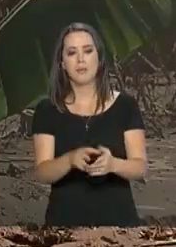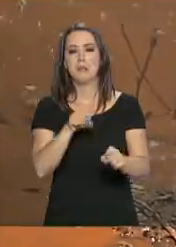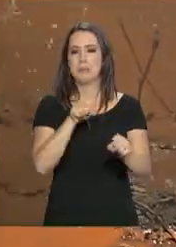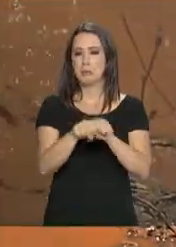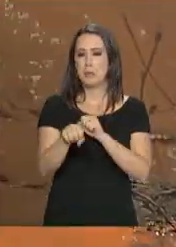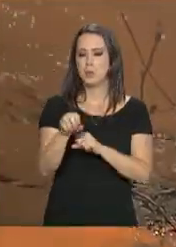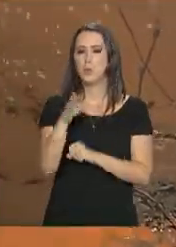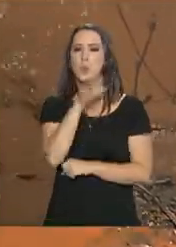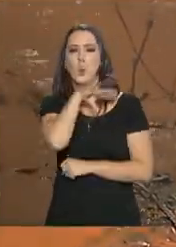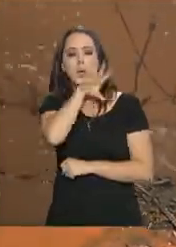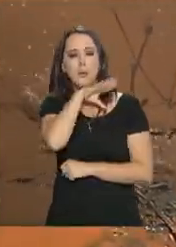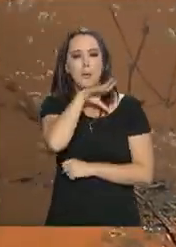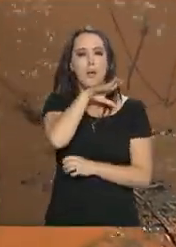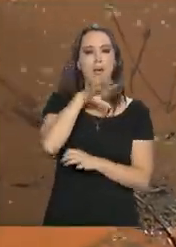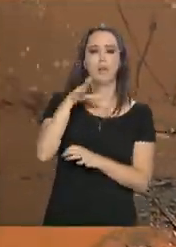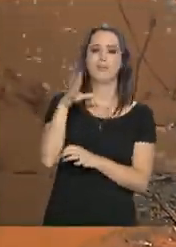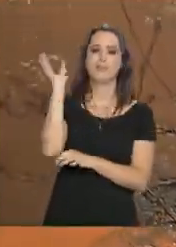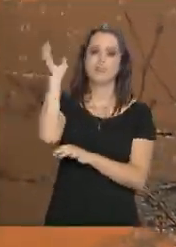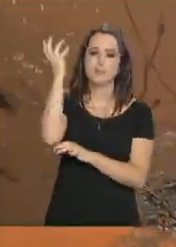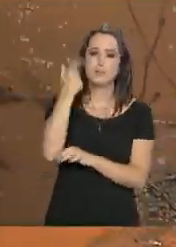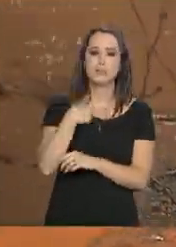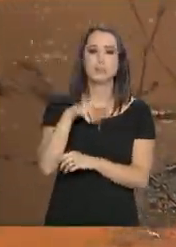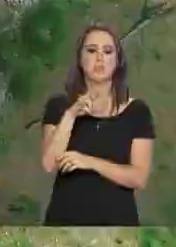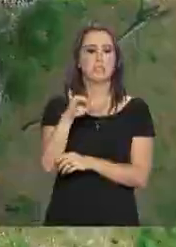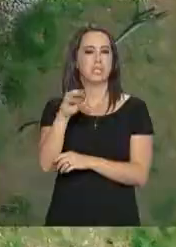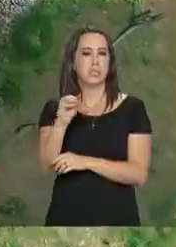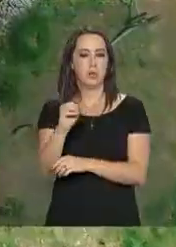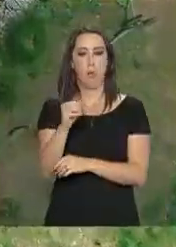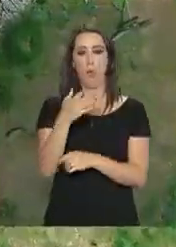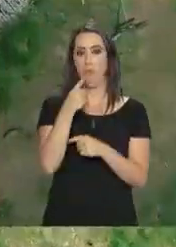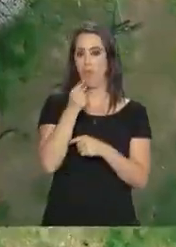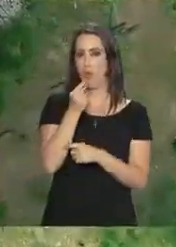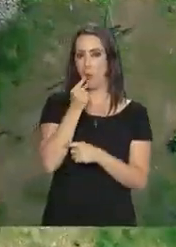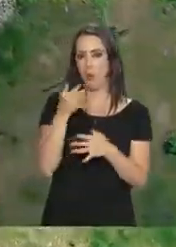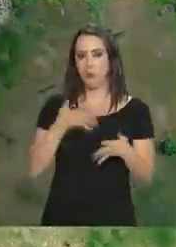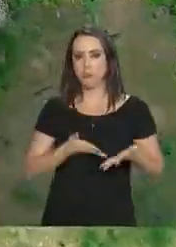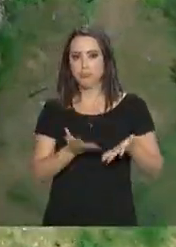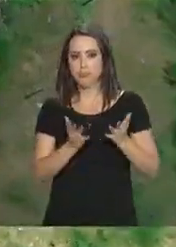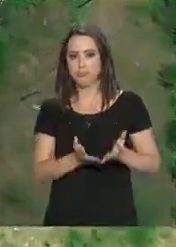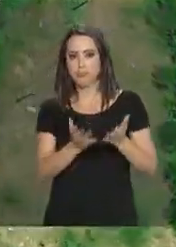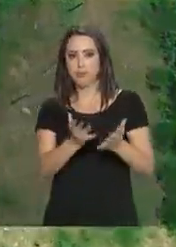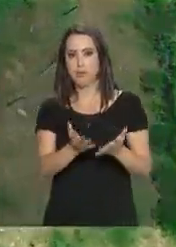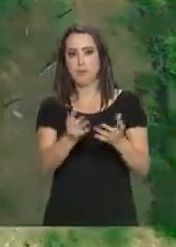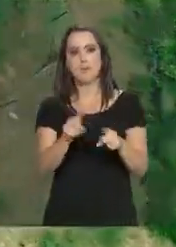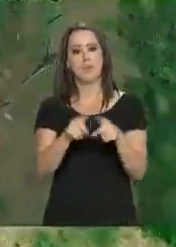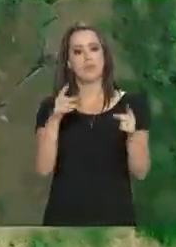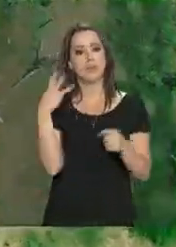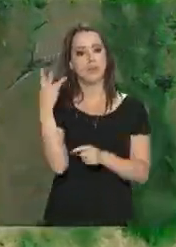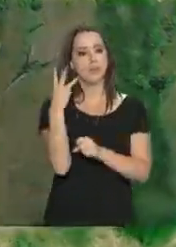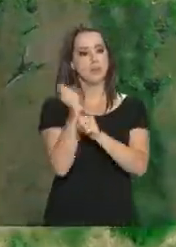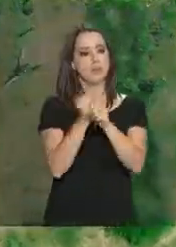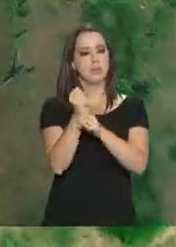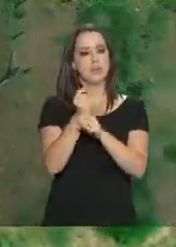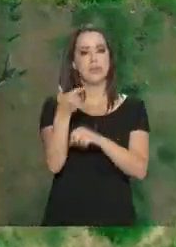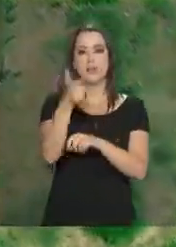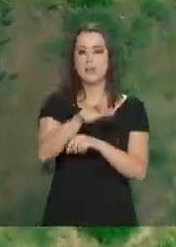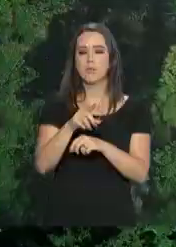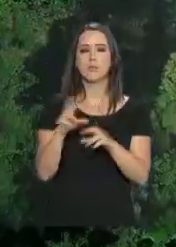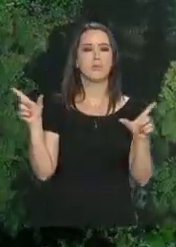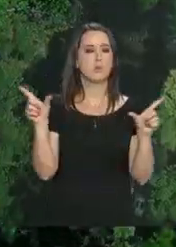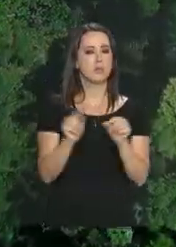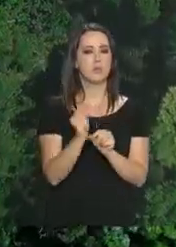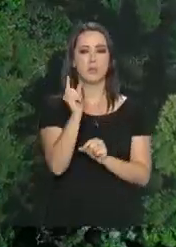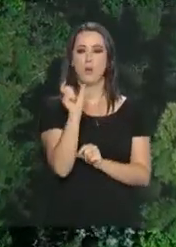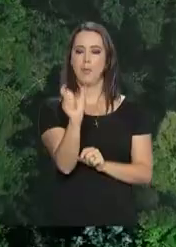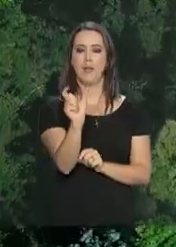animais e coloriu os rios com tons avermelhados. Mas o que se vê agora, três anos depois, se resume a uma palavra.